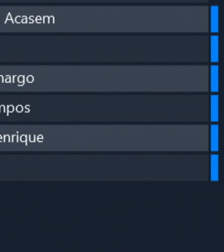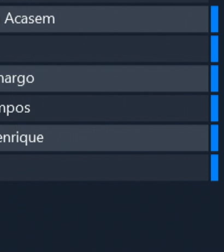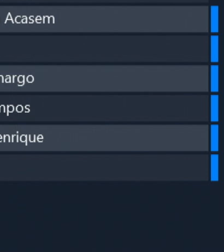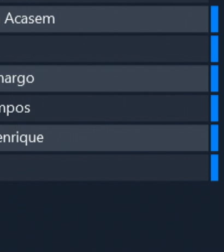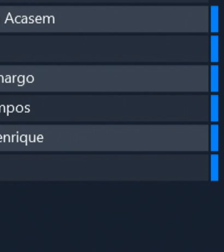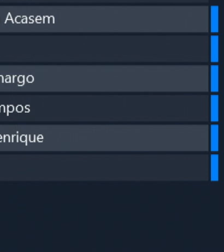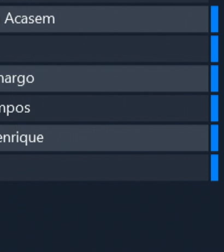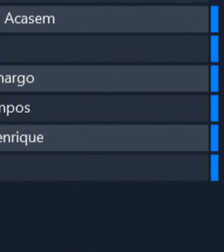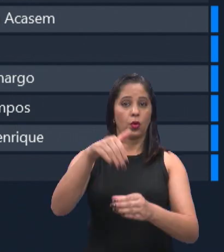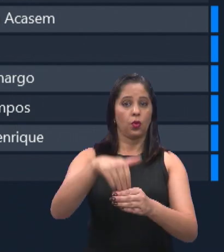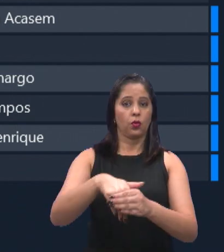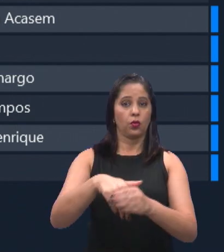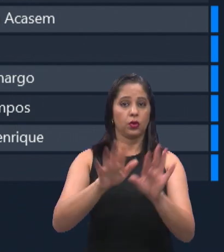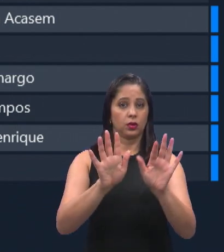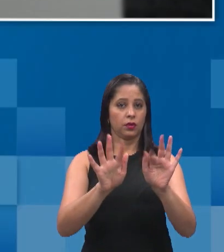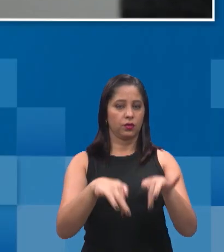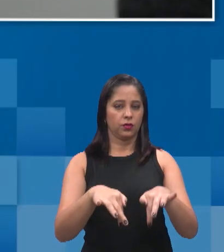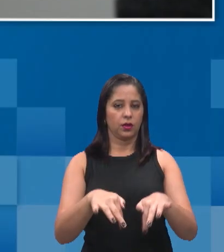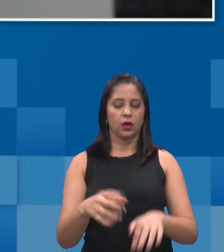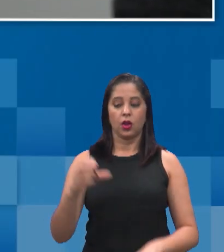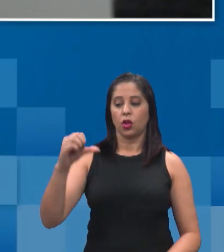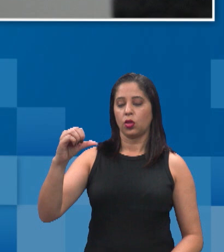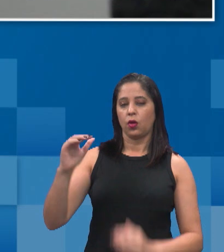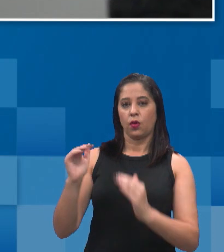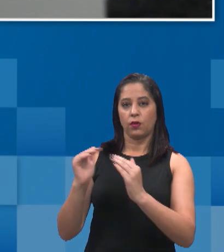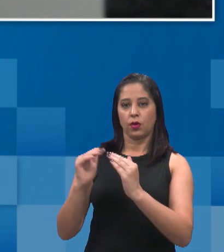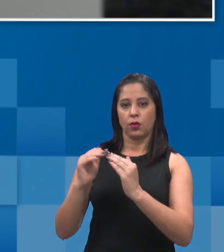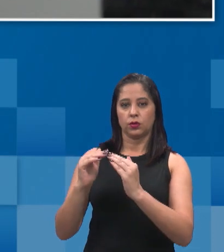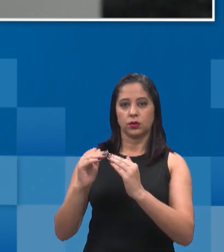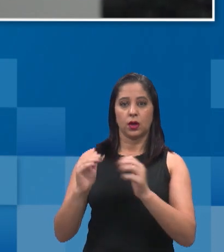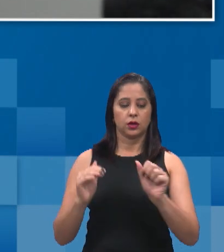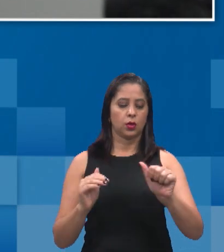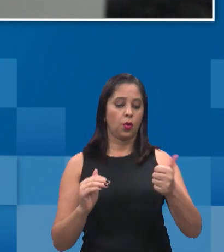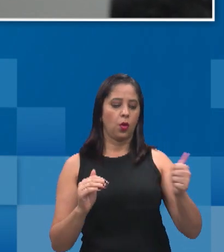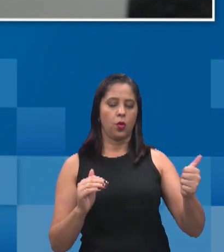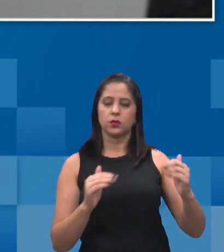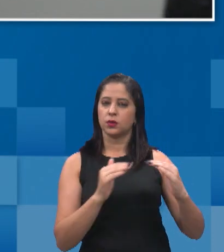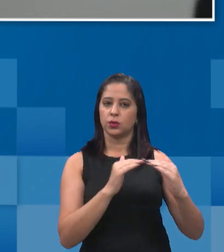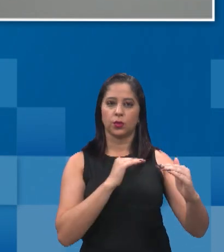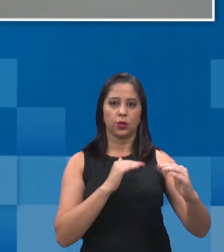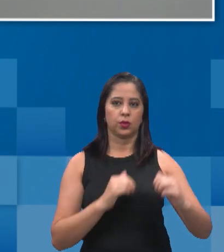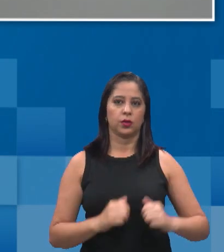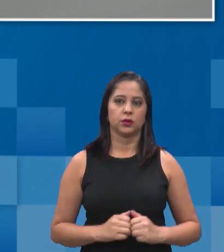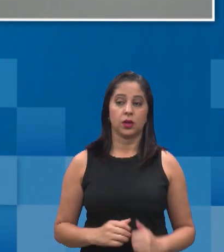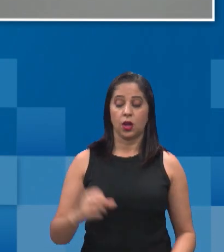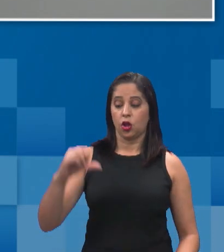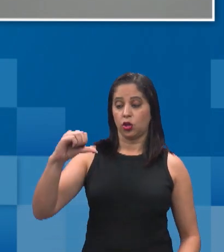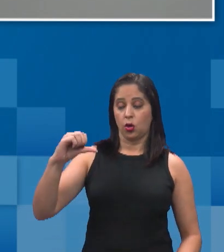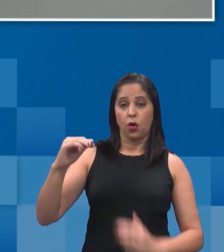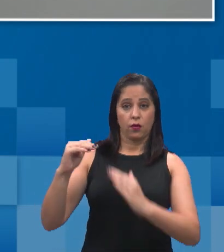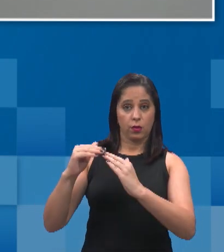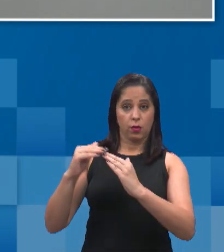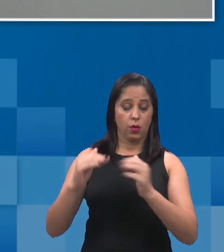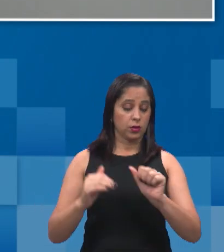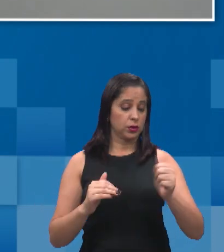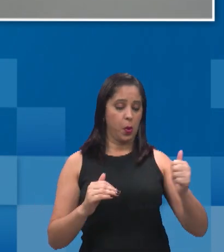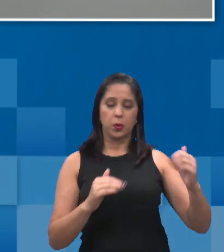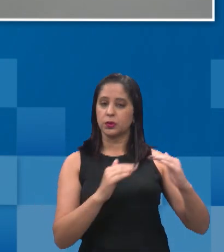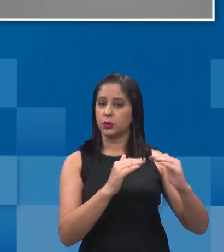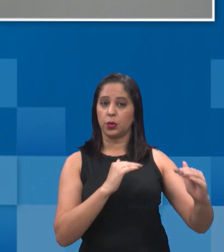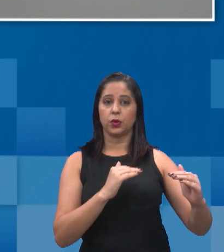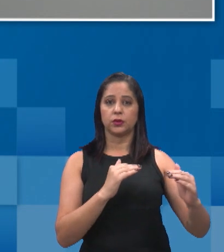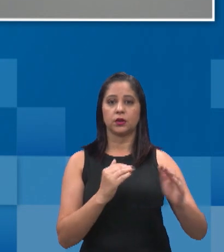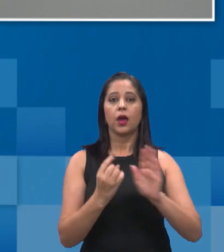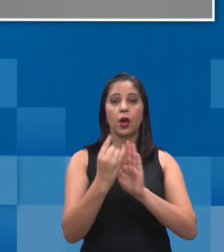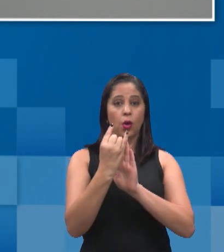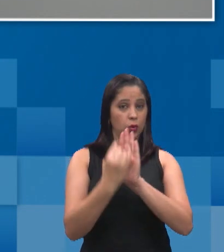Encerrada a votação. 9 votos favoráveis, 11 votos contrários. Com 9 votos favoráveis, 11 votos contrários, o